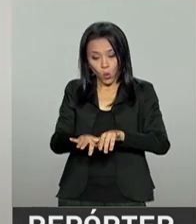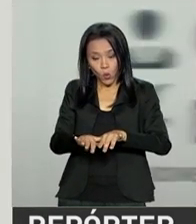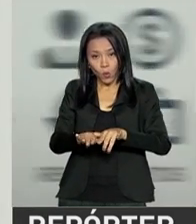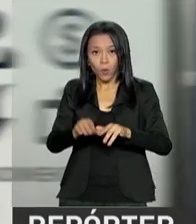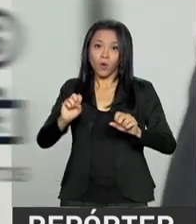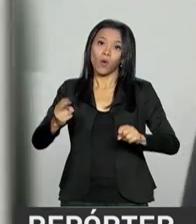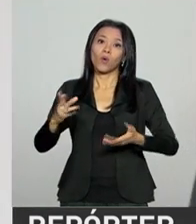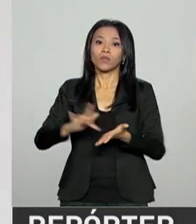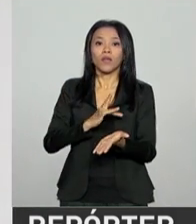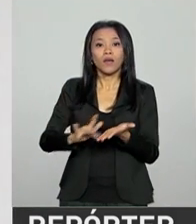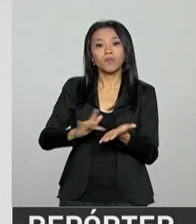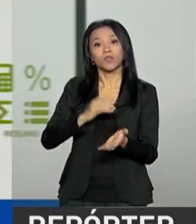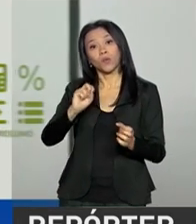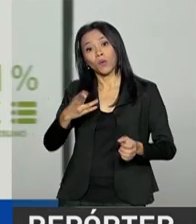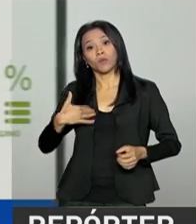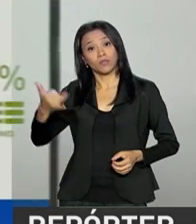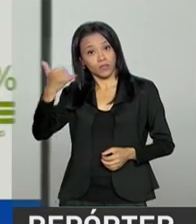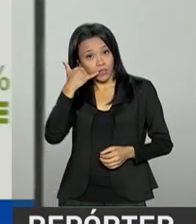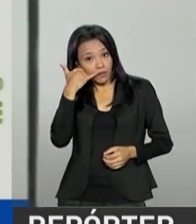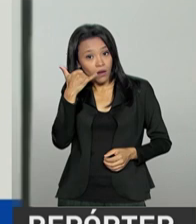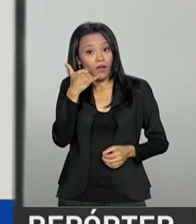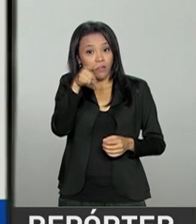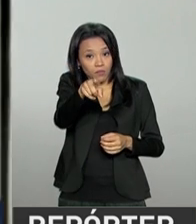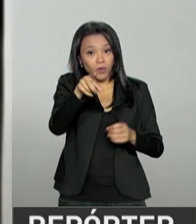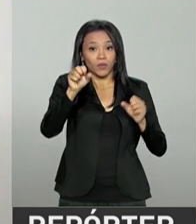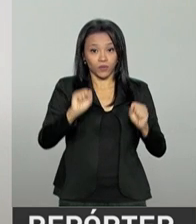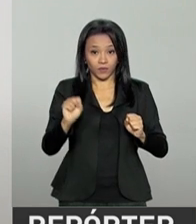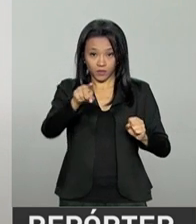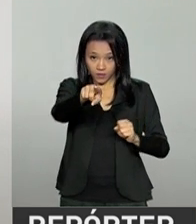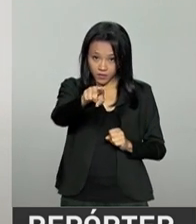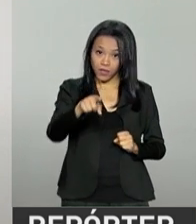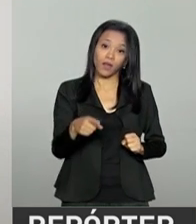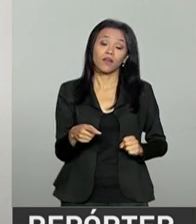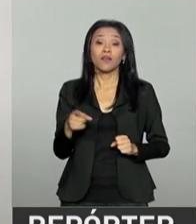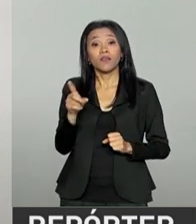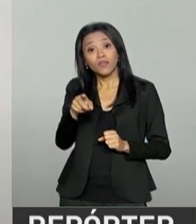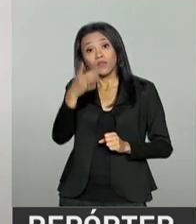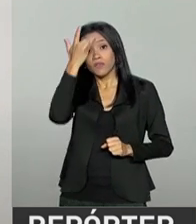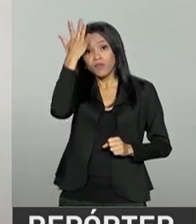celular. Pode até começar a declaração em um equipamento e terminar em outro, o que for mais prático e fácil.